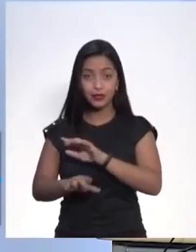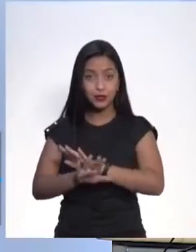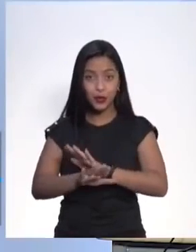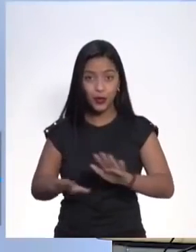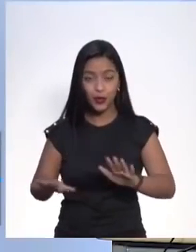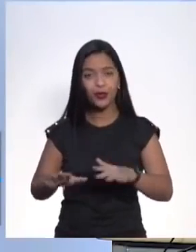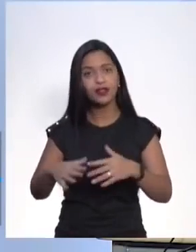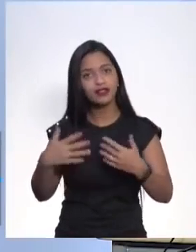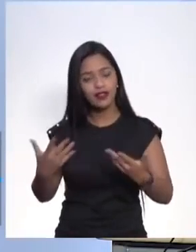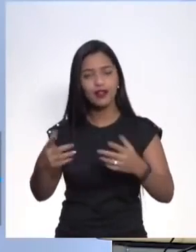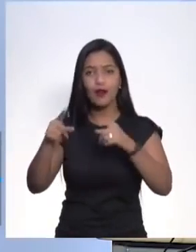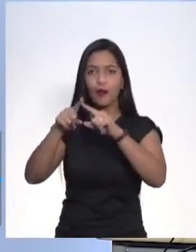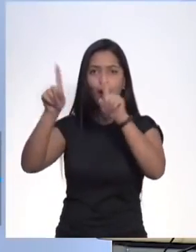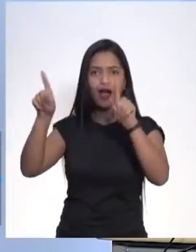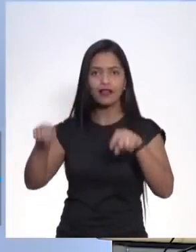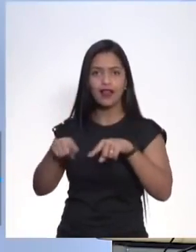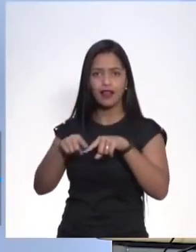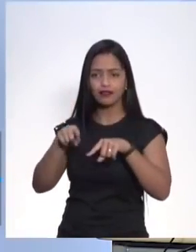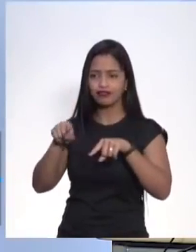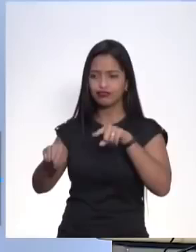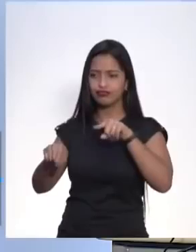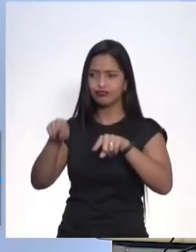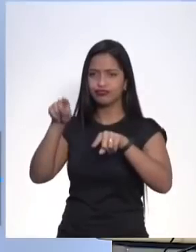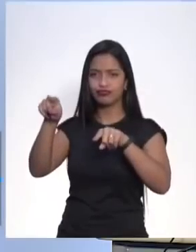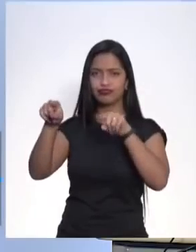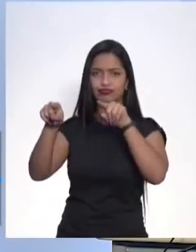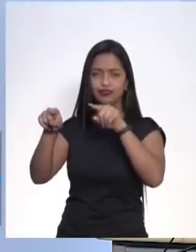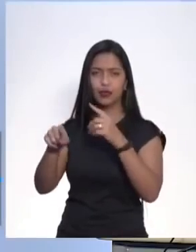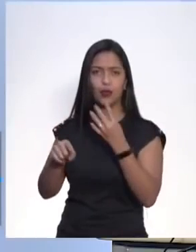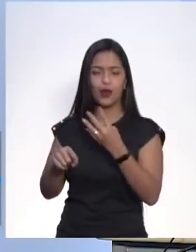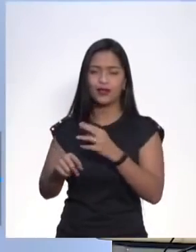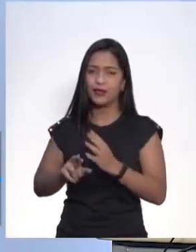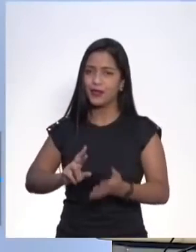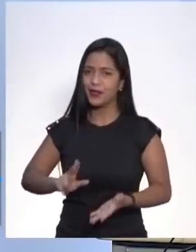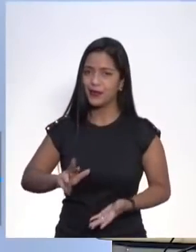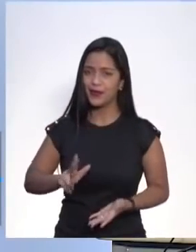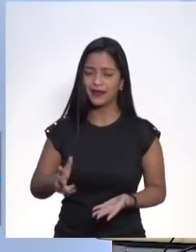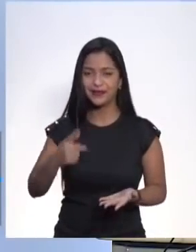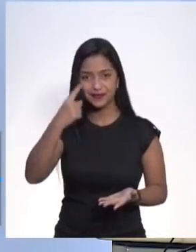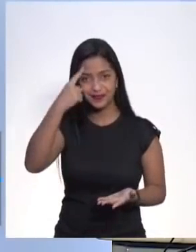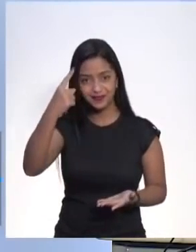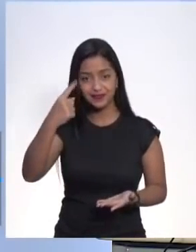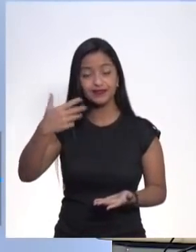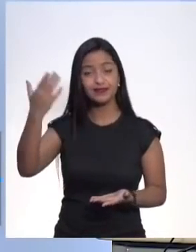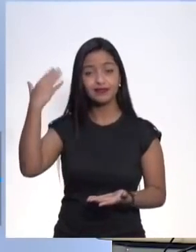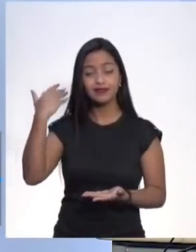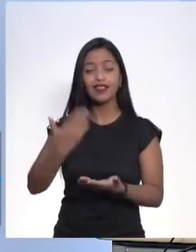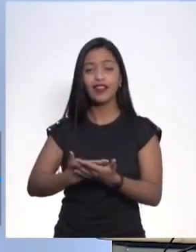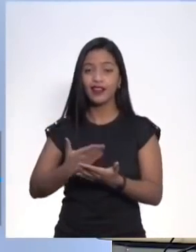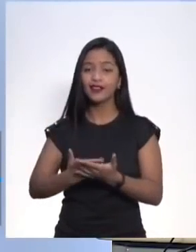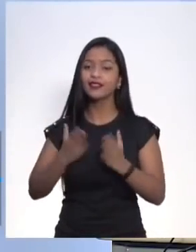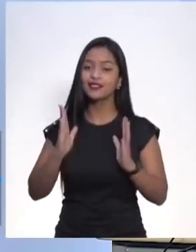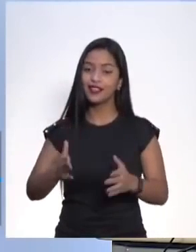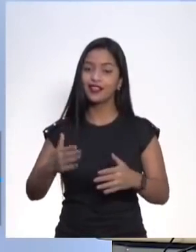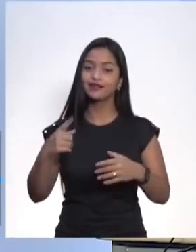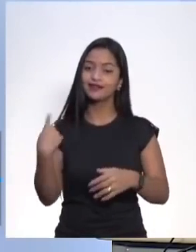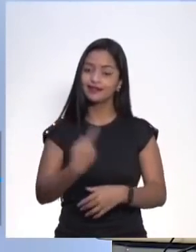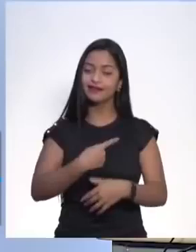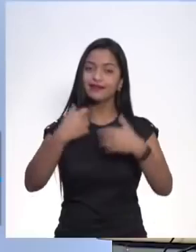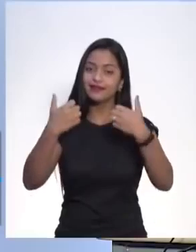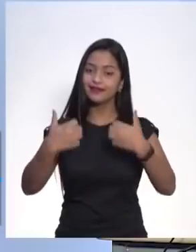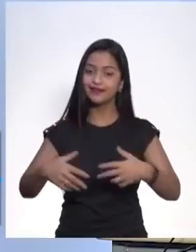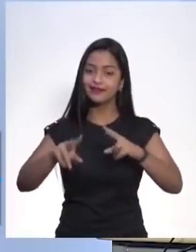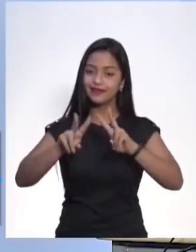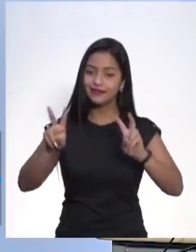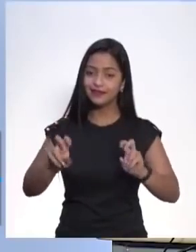como nós comentamos aí, triângulo, né? Possui 3 vértices. Nós fizemos aulas passada sobre isso falamos muito, né?